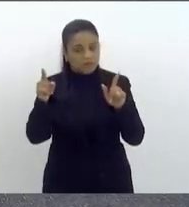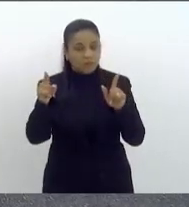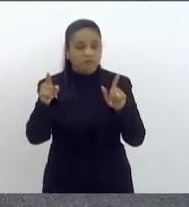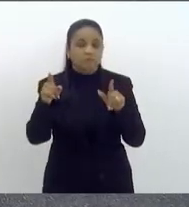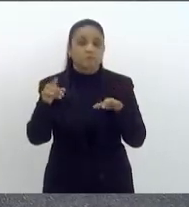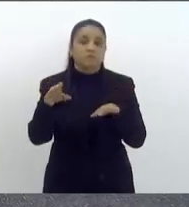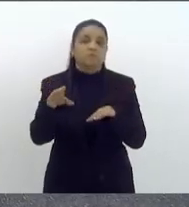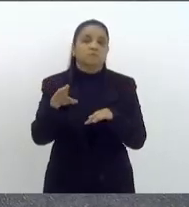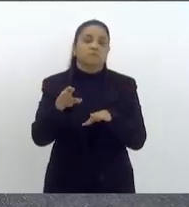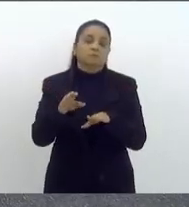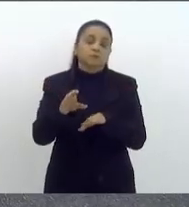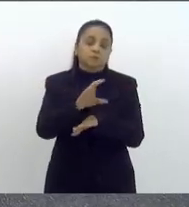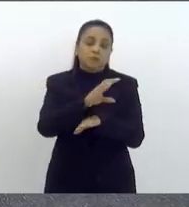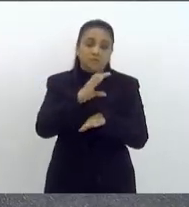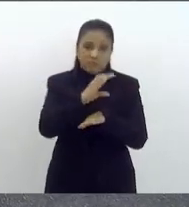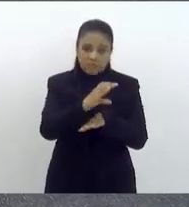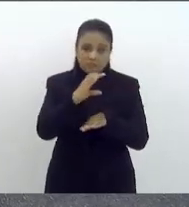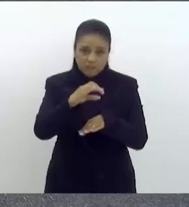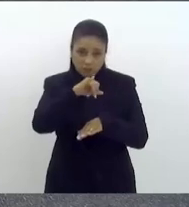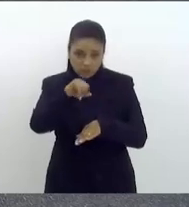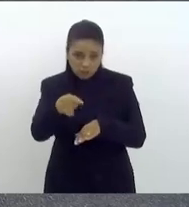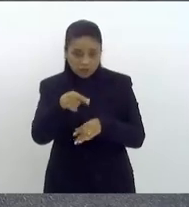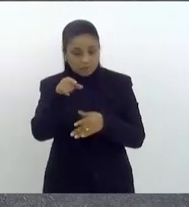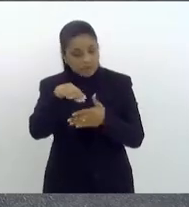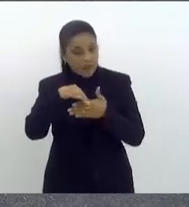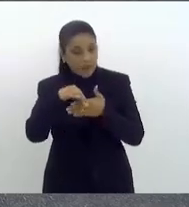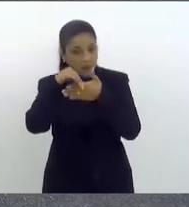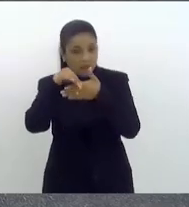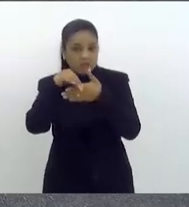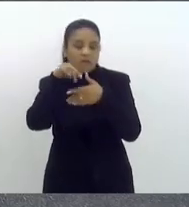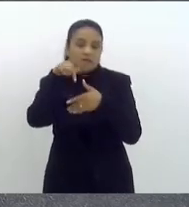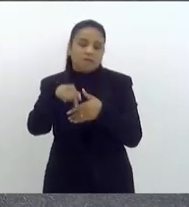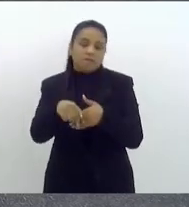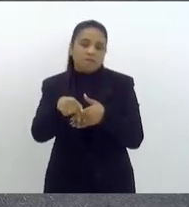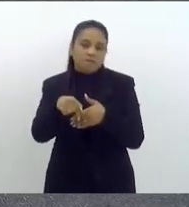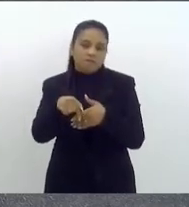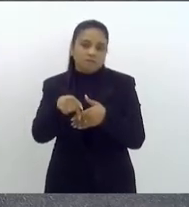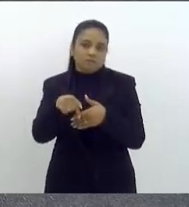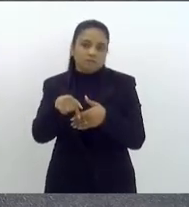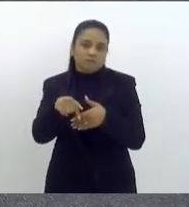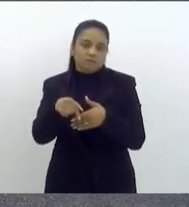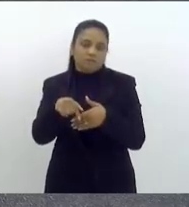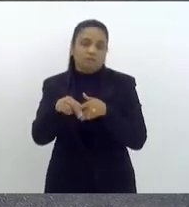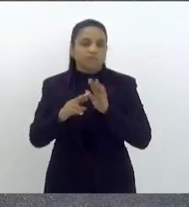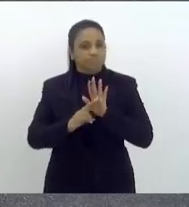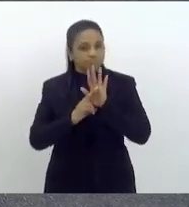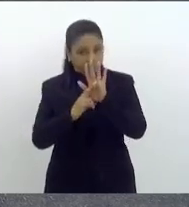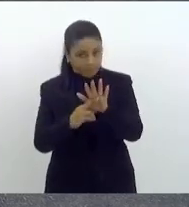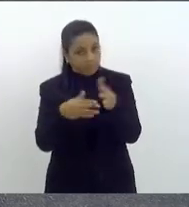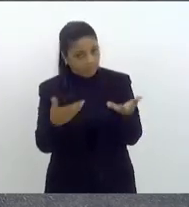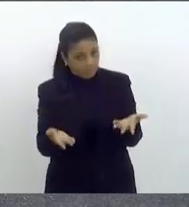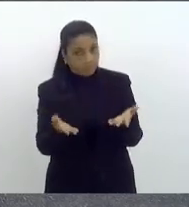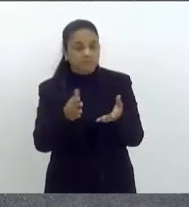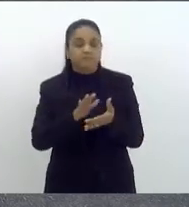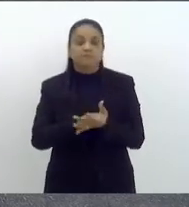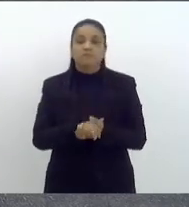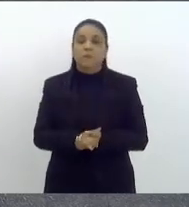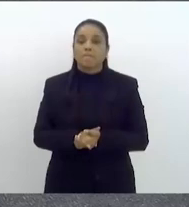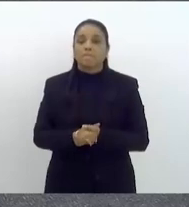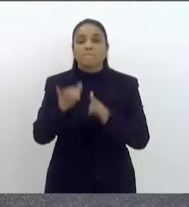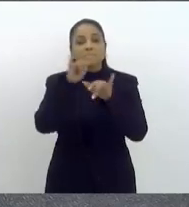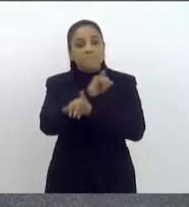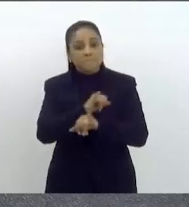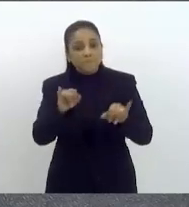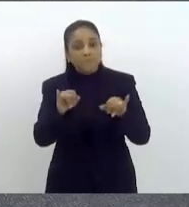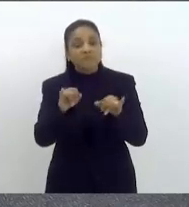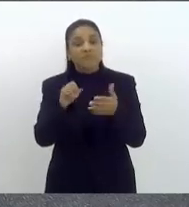constitucionalidade então vossa excelência é livre para externar a posição que tá externando então só para dizer o seguinte nós estamos